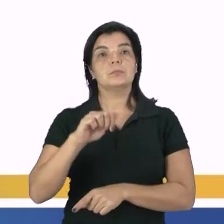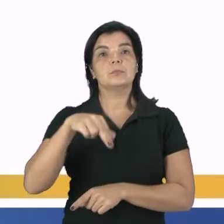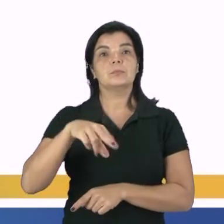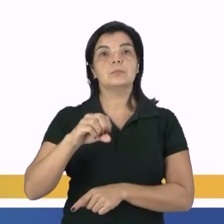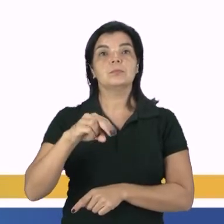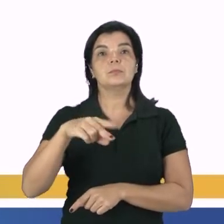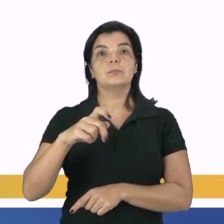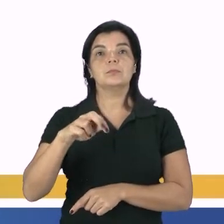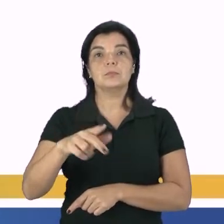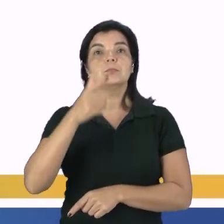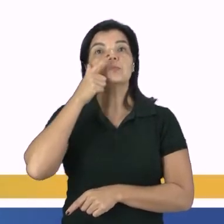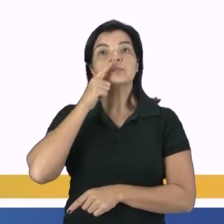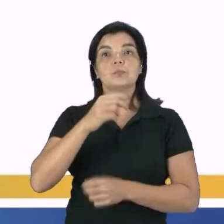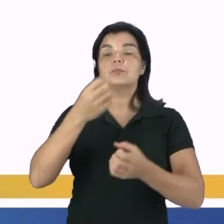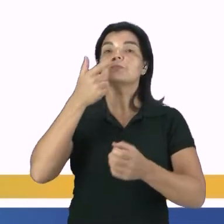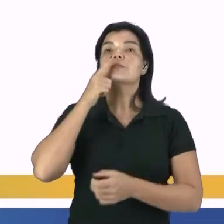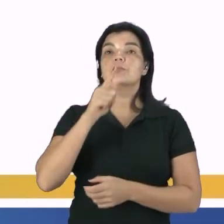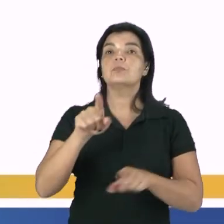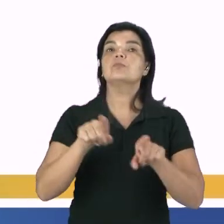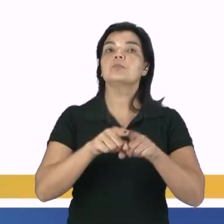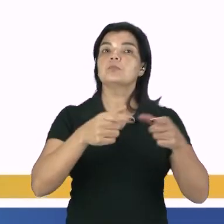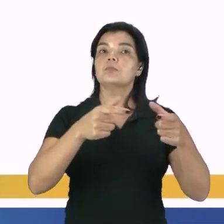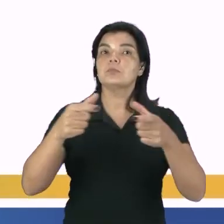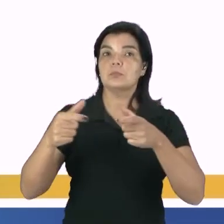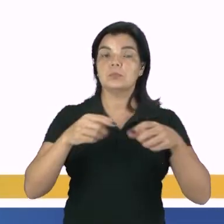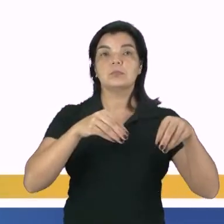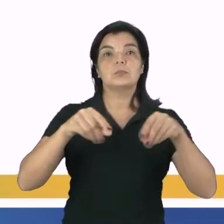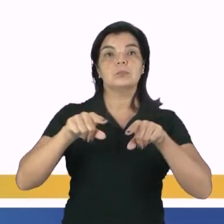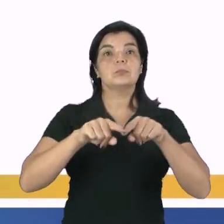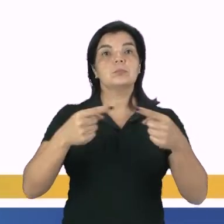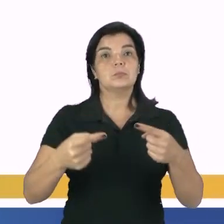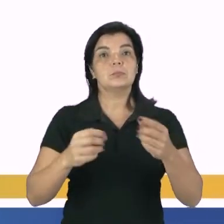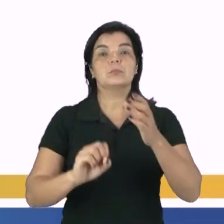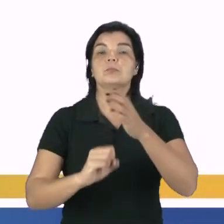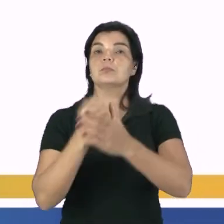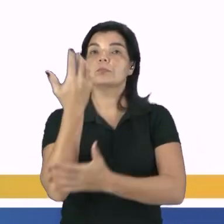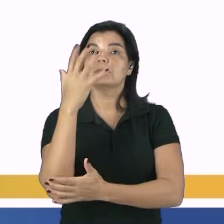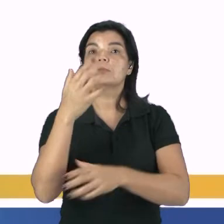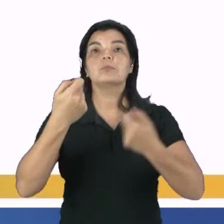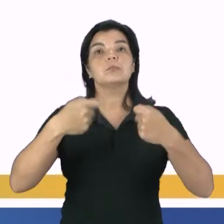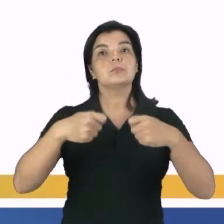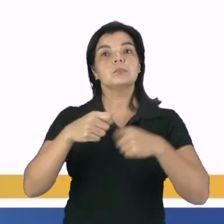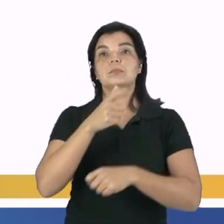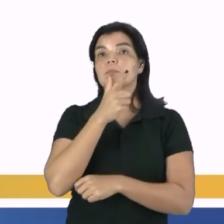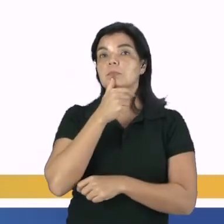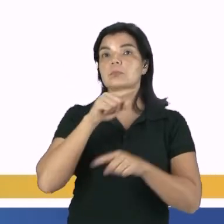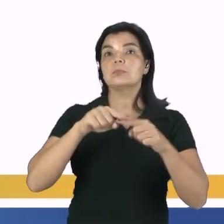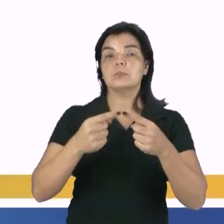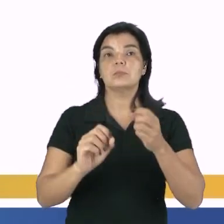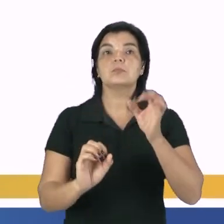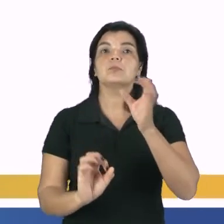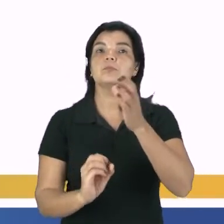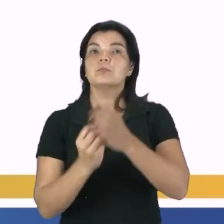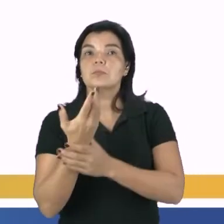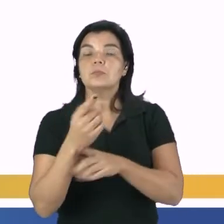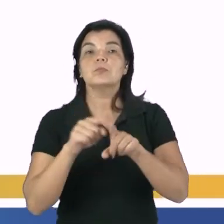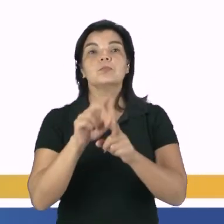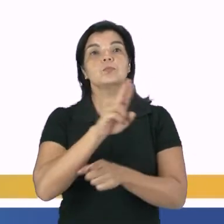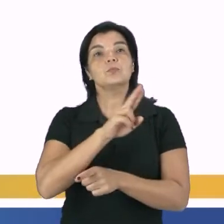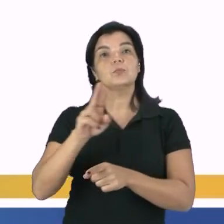gimnospermas conseguiram definitivamente conquistar o ambiente terrestre, uma vez que essas plantas não necessitam de água para sua